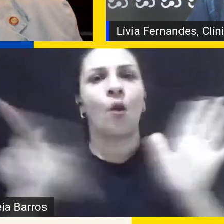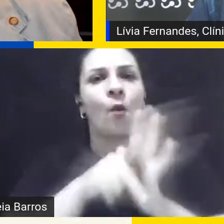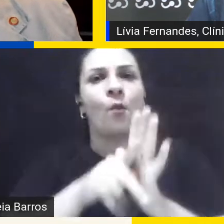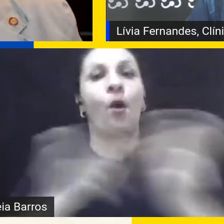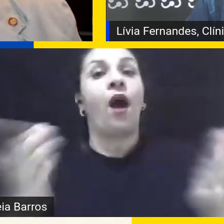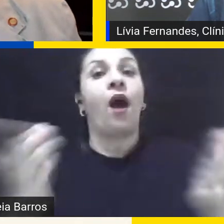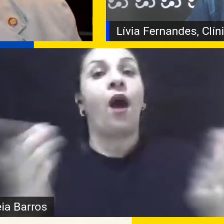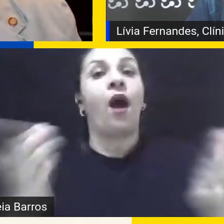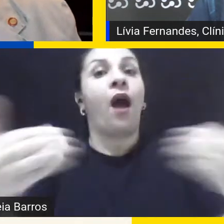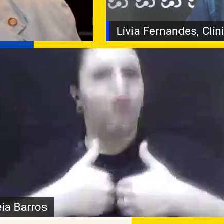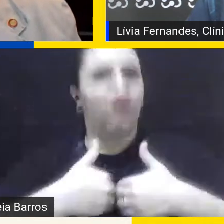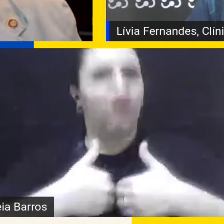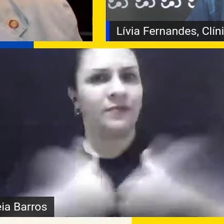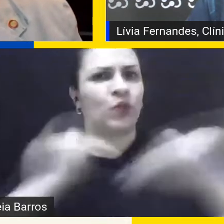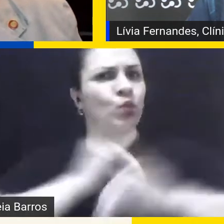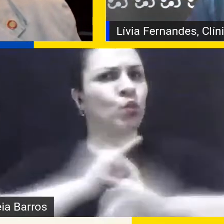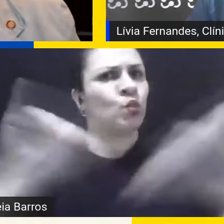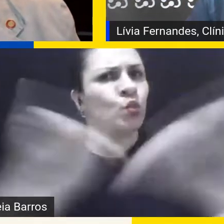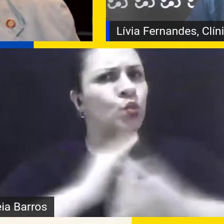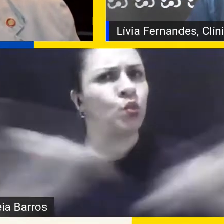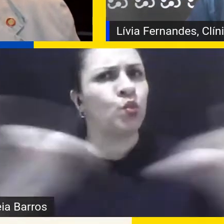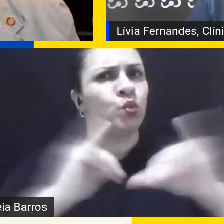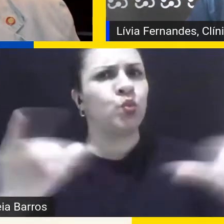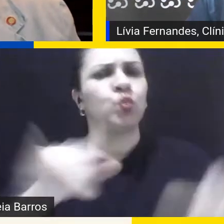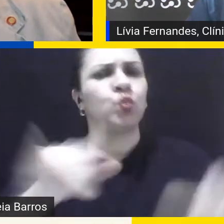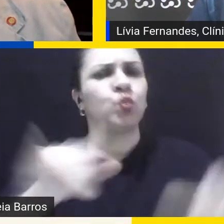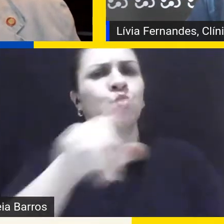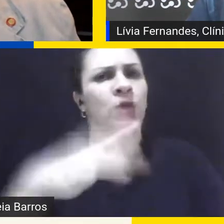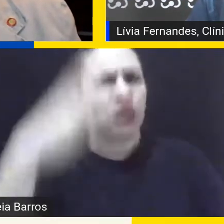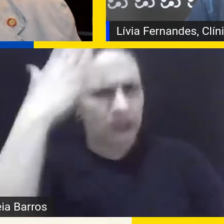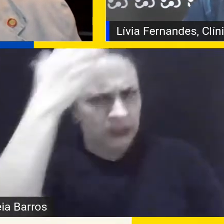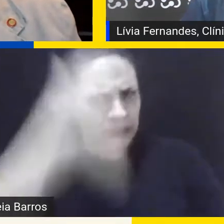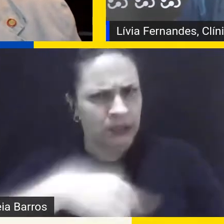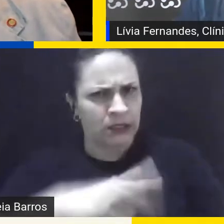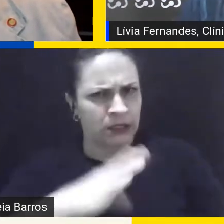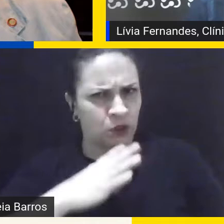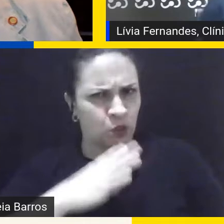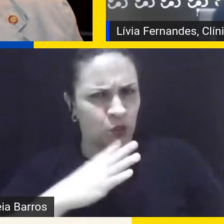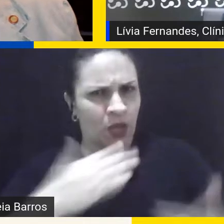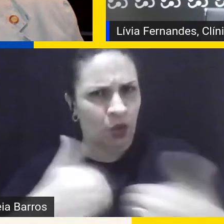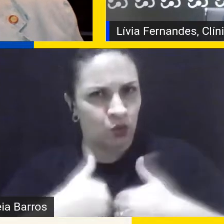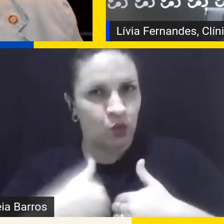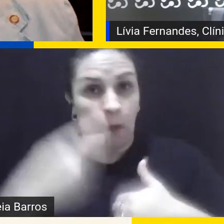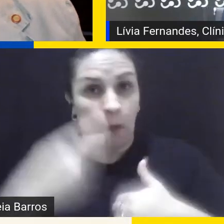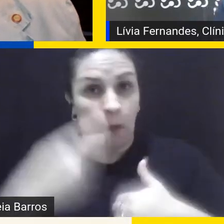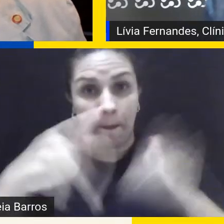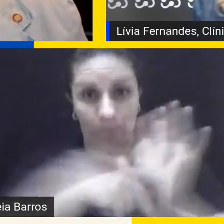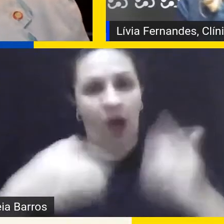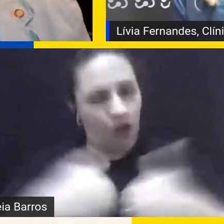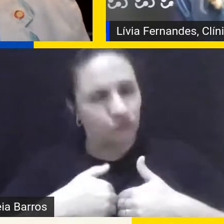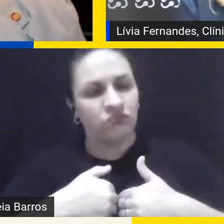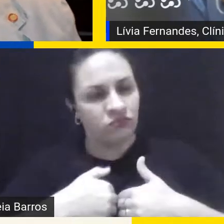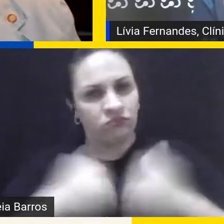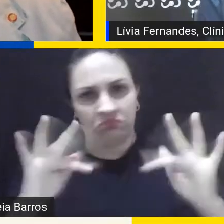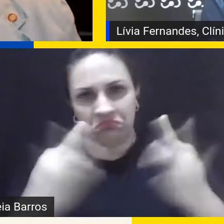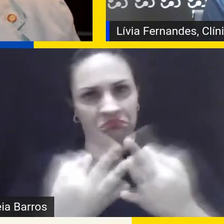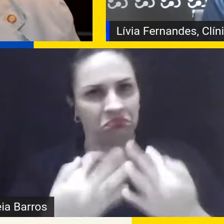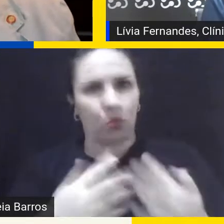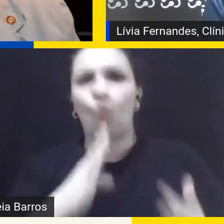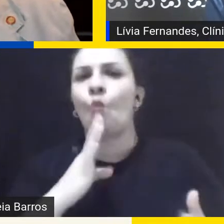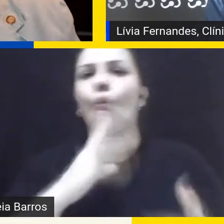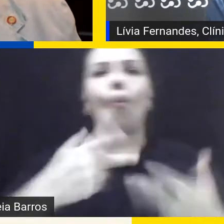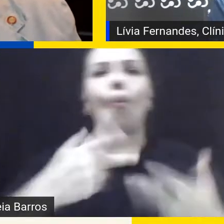para informação a você autista, a você familiar. E quem não é também. Sejam